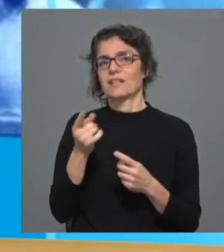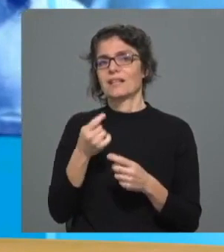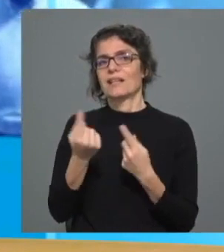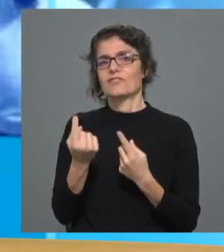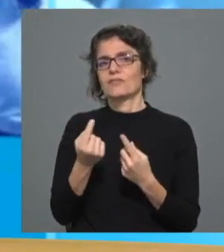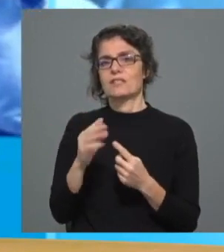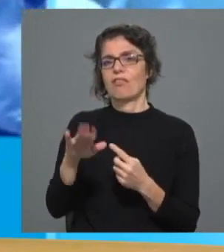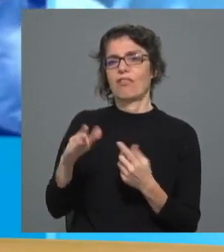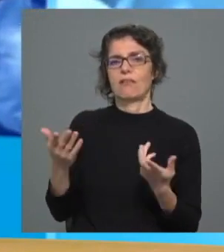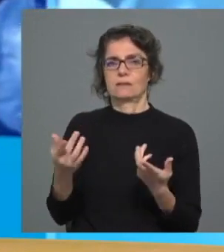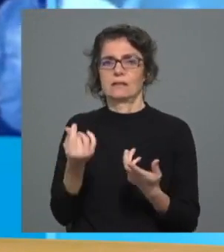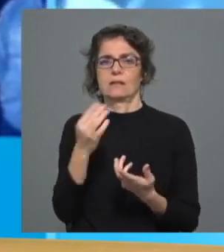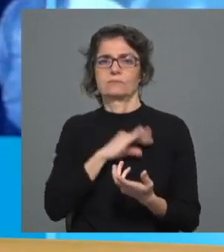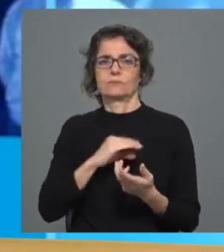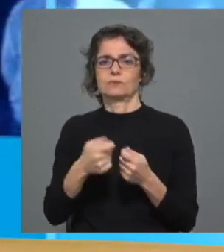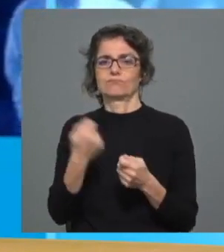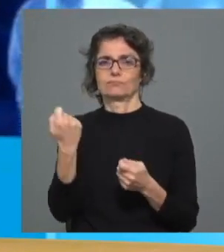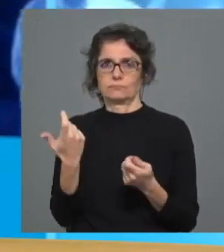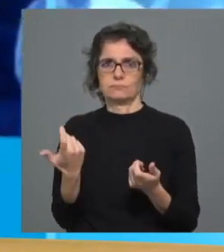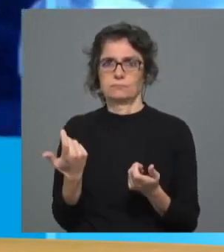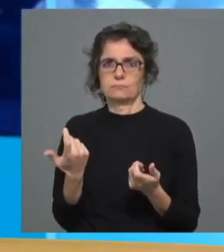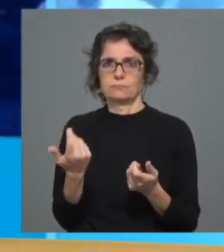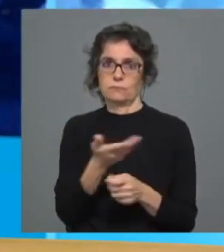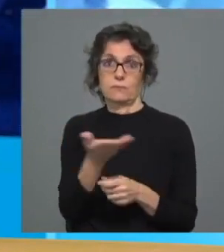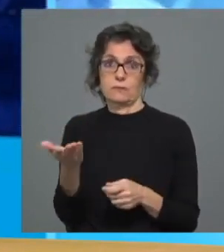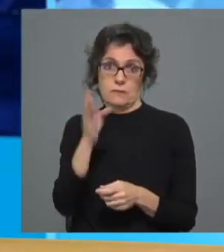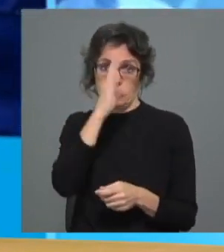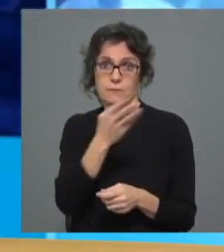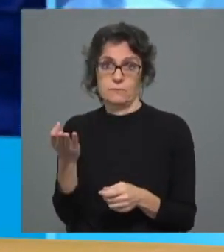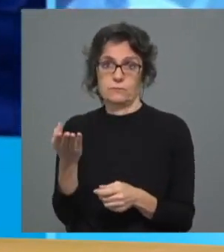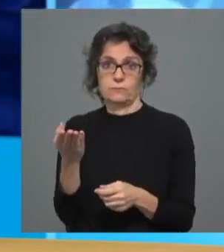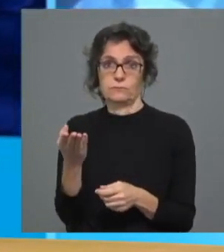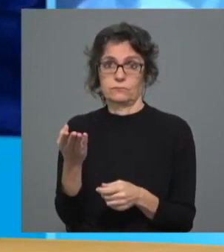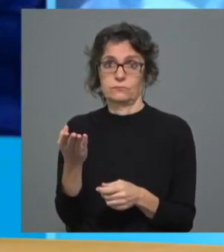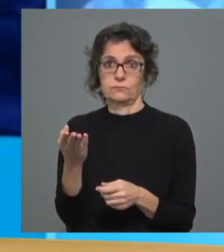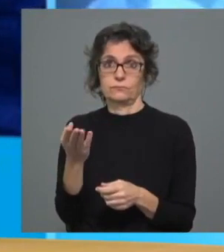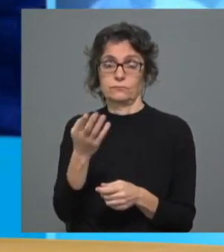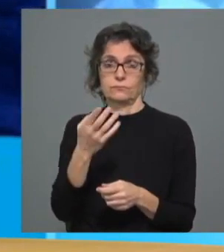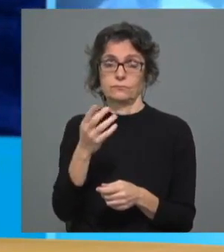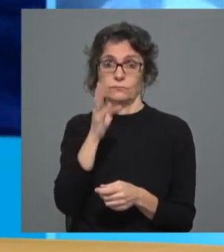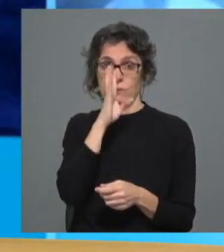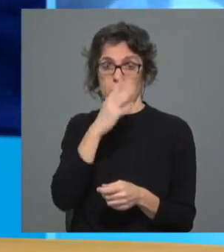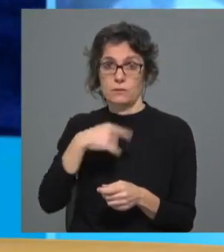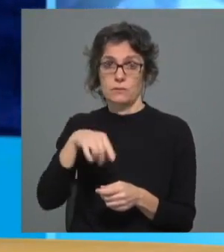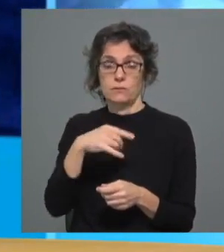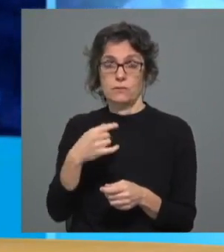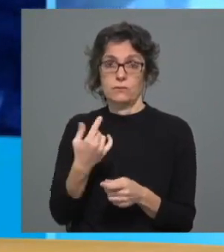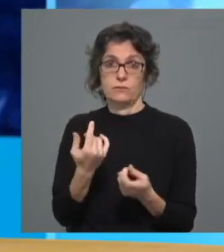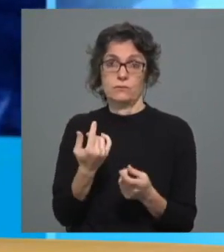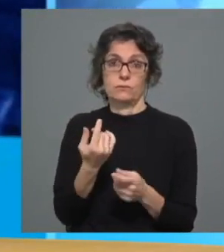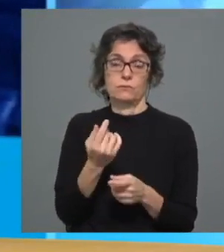dizer, nós estamos num mercado em que, se deixarmos funcionar apenas as leis